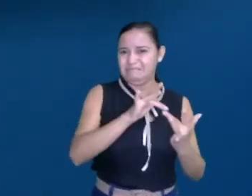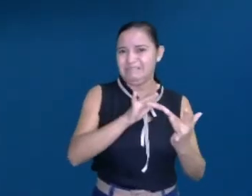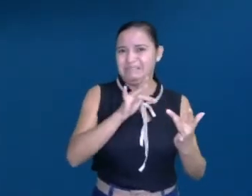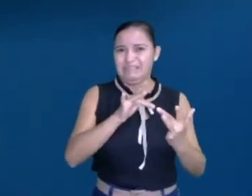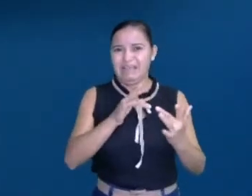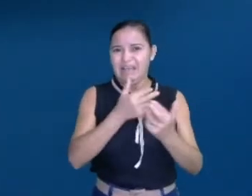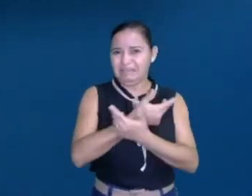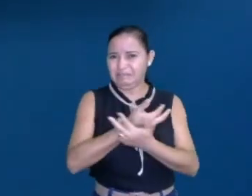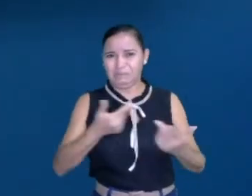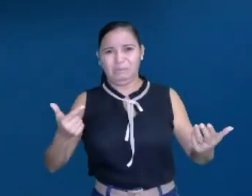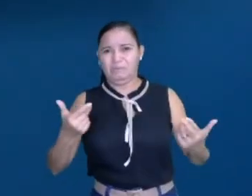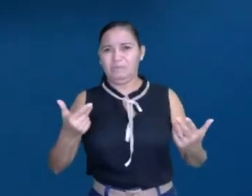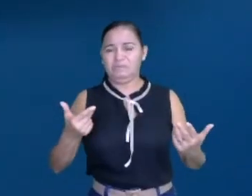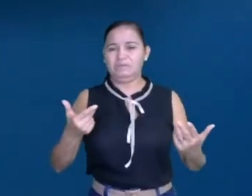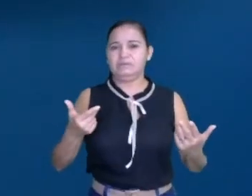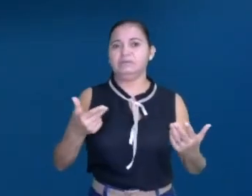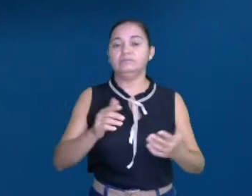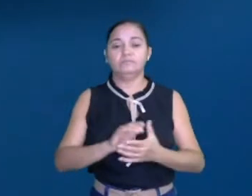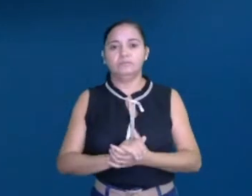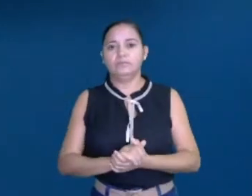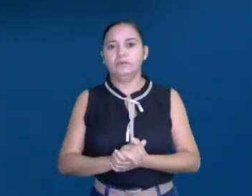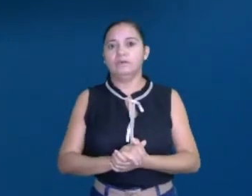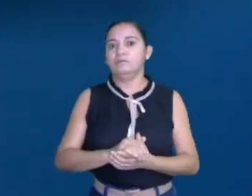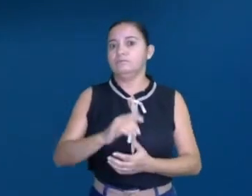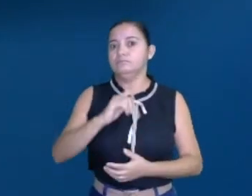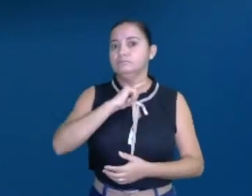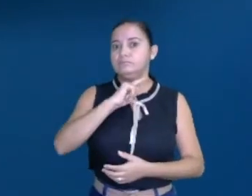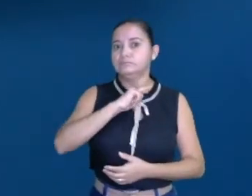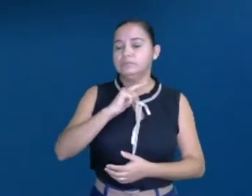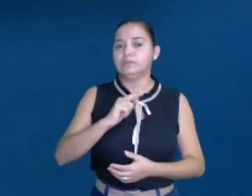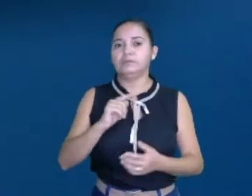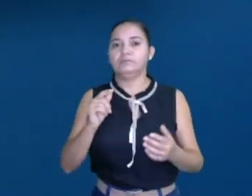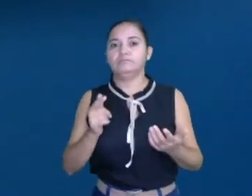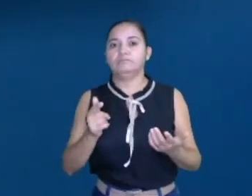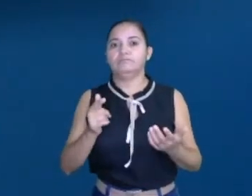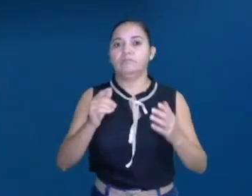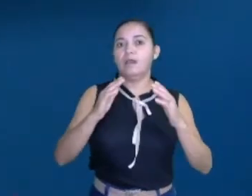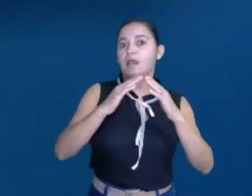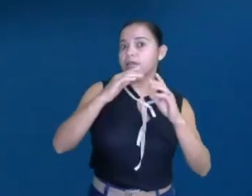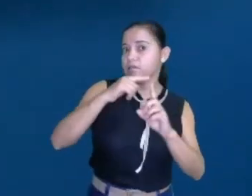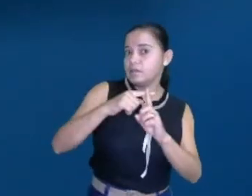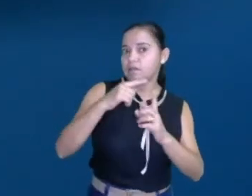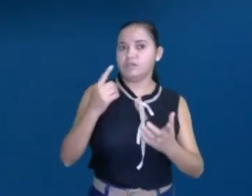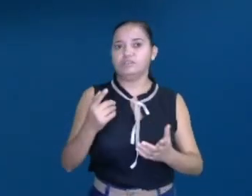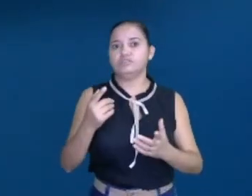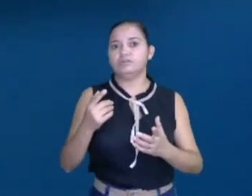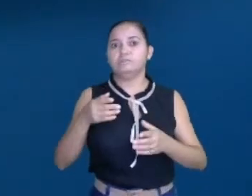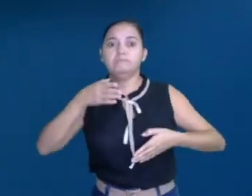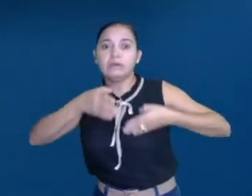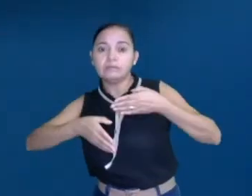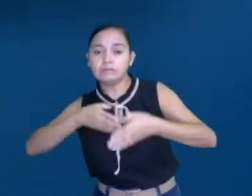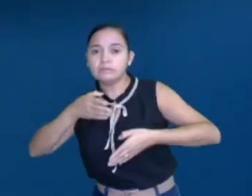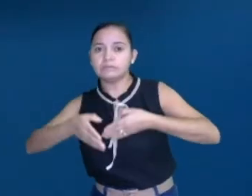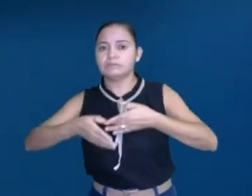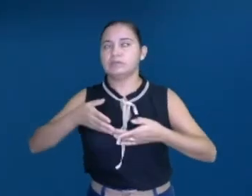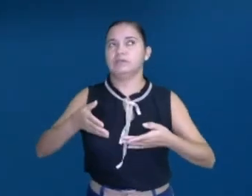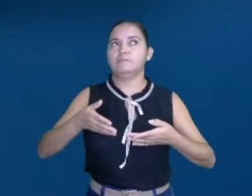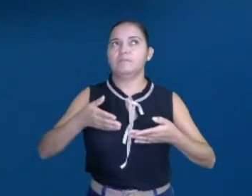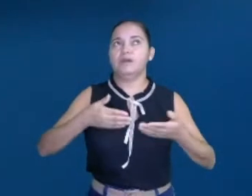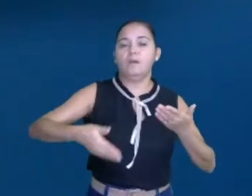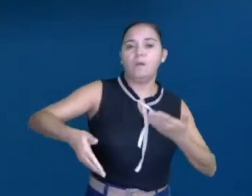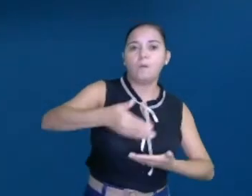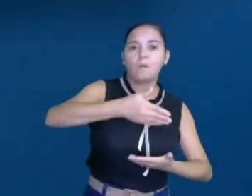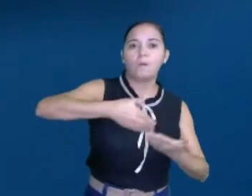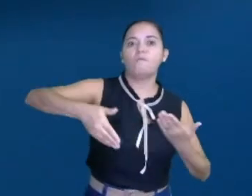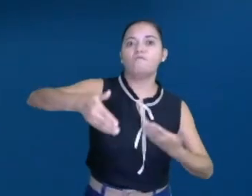igreja, por exemplo. Um exemplo seria o secundário, seria a igreja. A gente faz parte da igreja, a gente